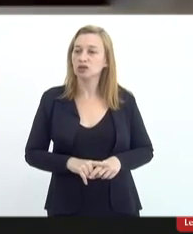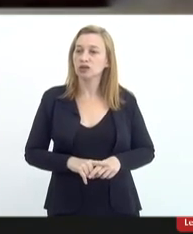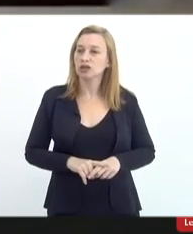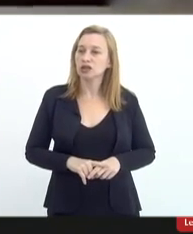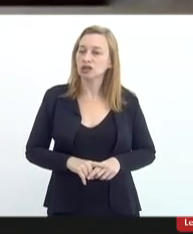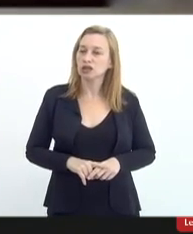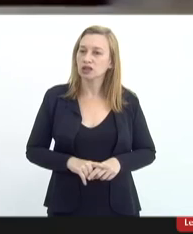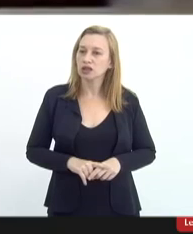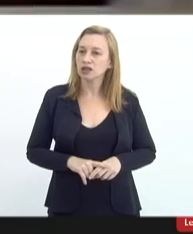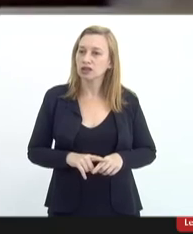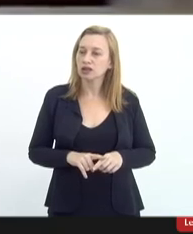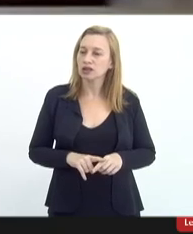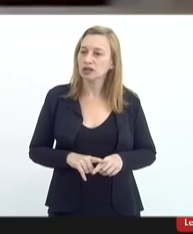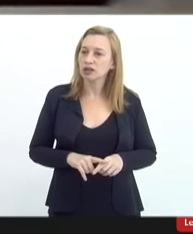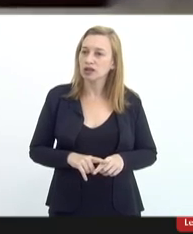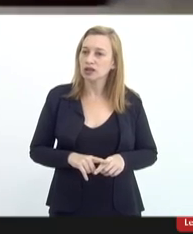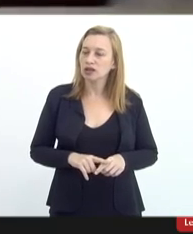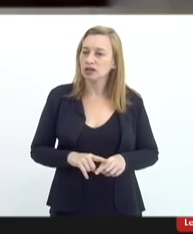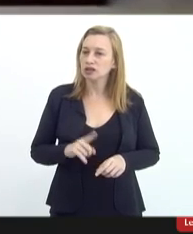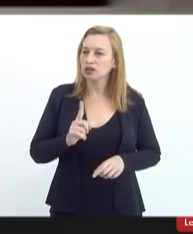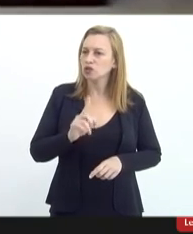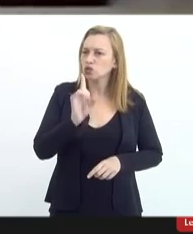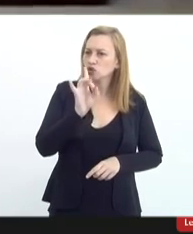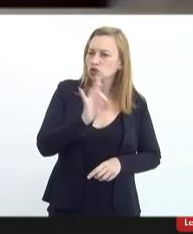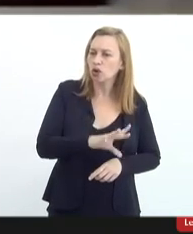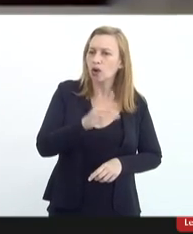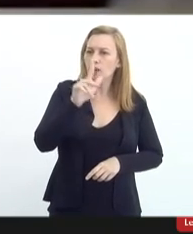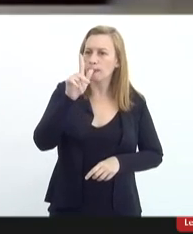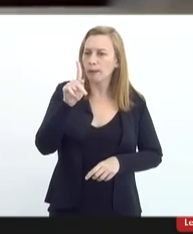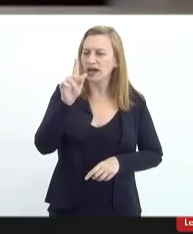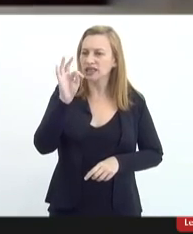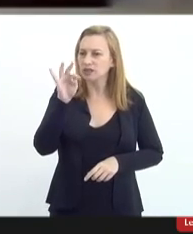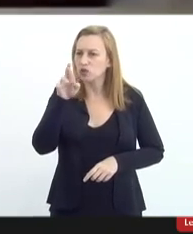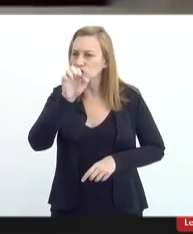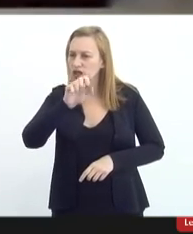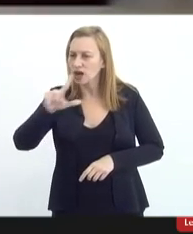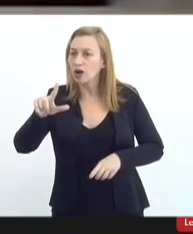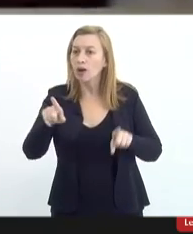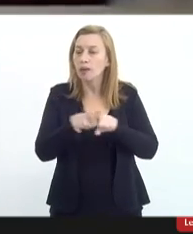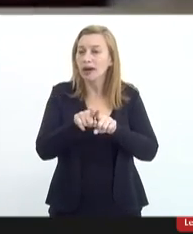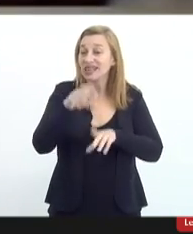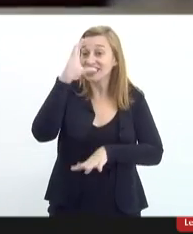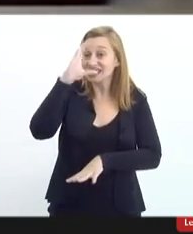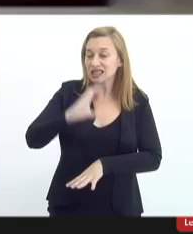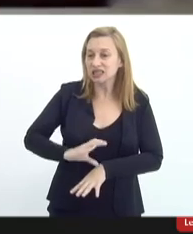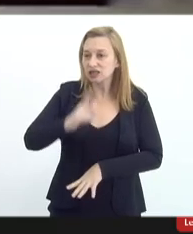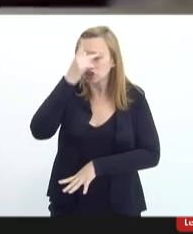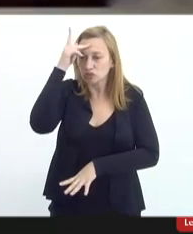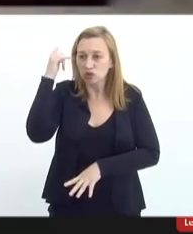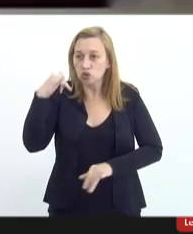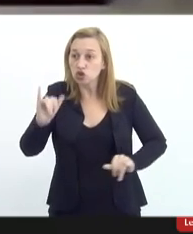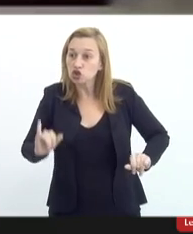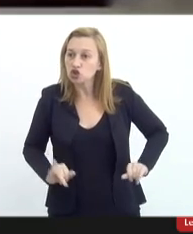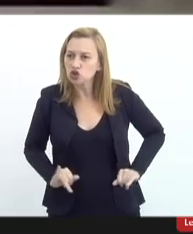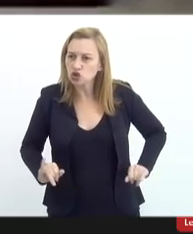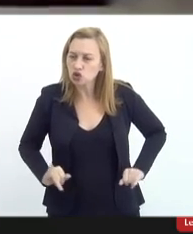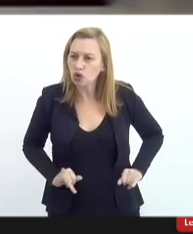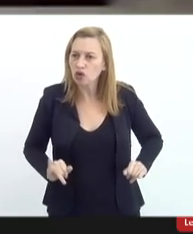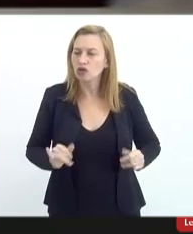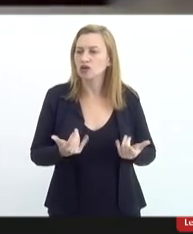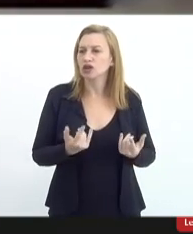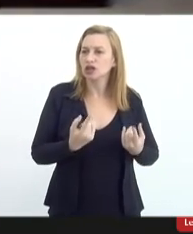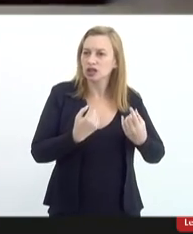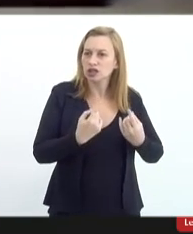reconstituição, não só patrimonial, mas cidadã das pessoas que sofrem, que